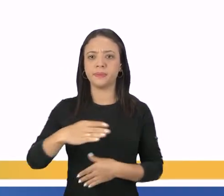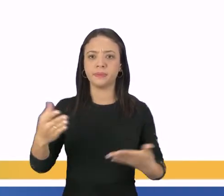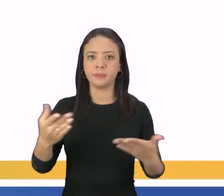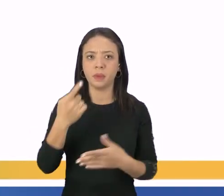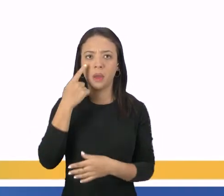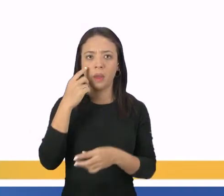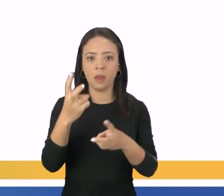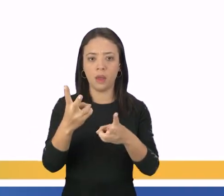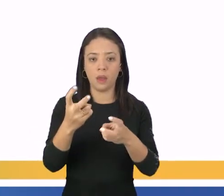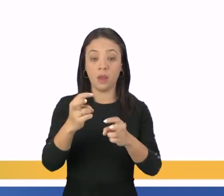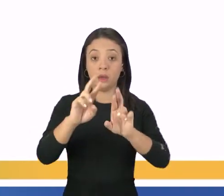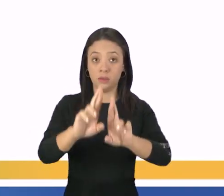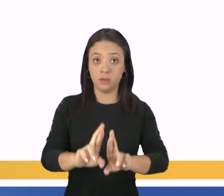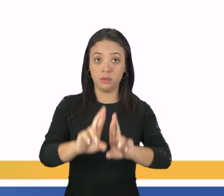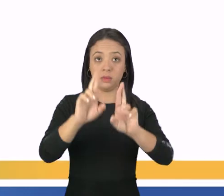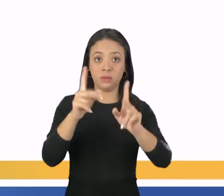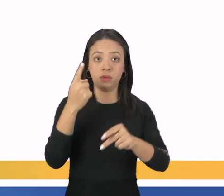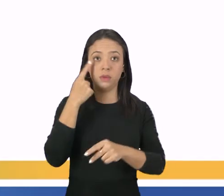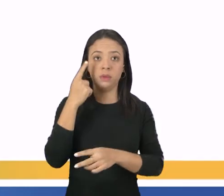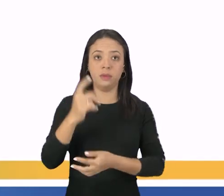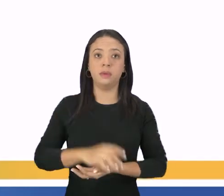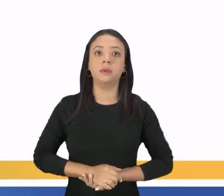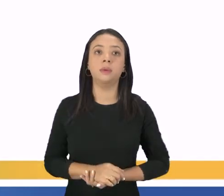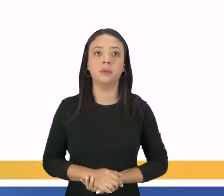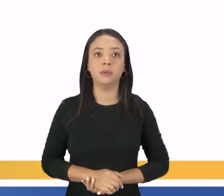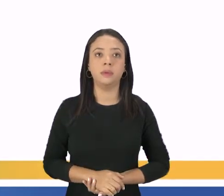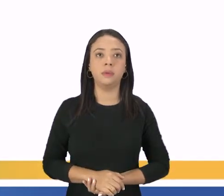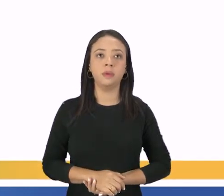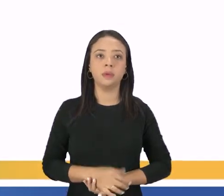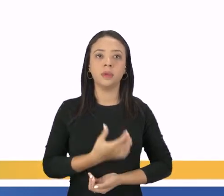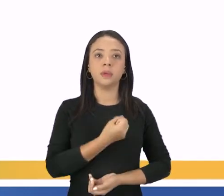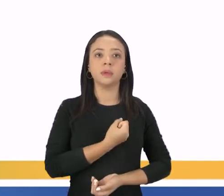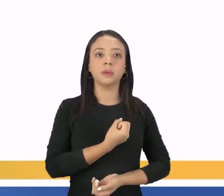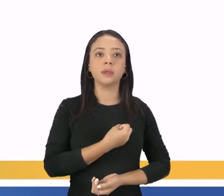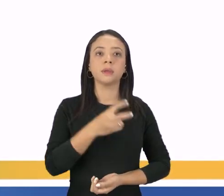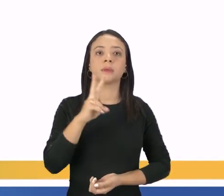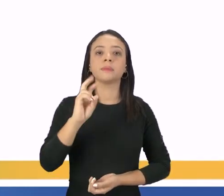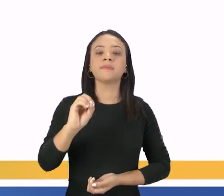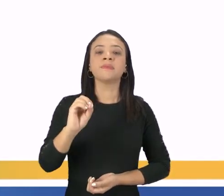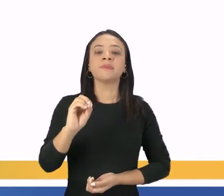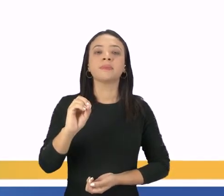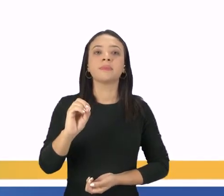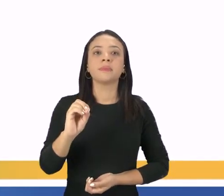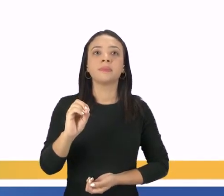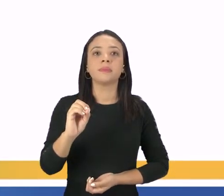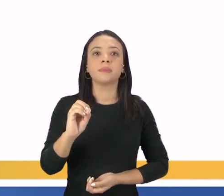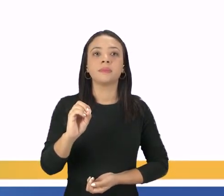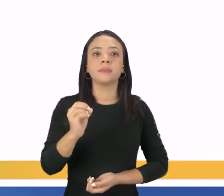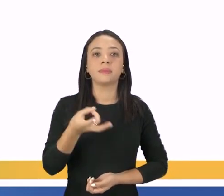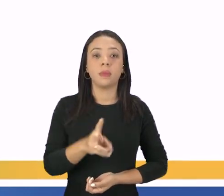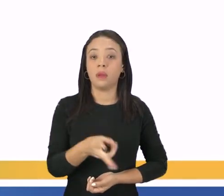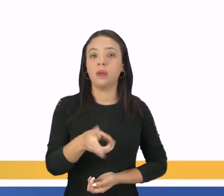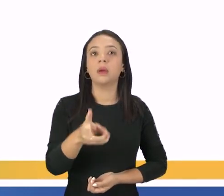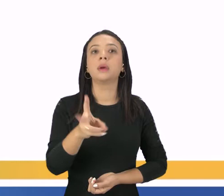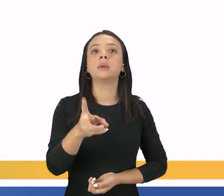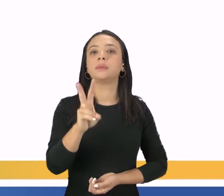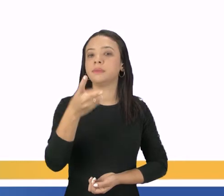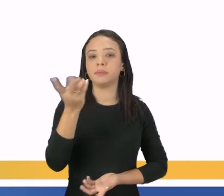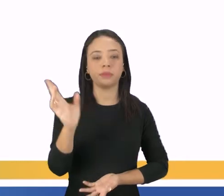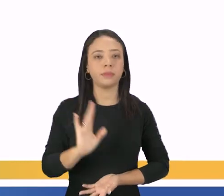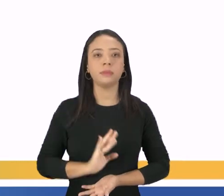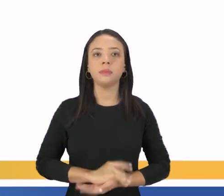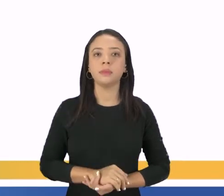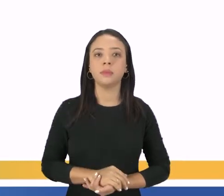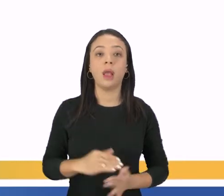algumas diferençazinhas, tá, galera? Vamos lá. Ó, o 20, né? O numeral 20 em diante, ou seja, 21,